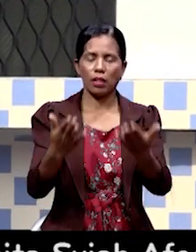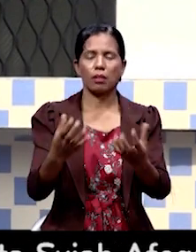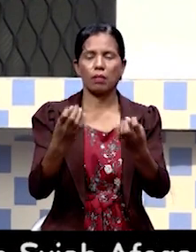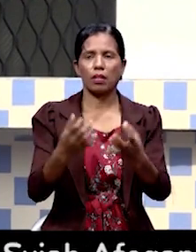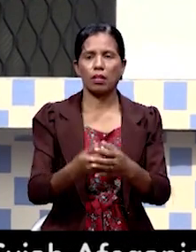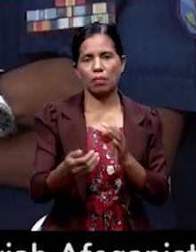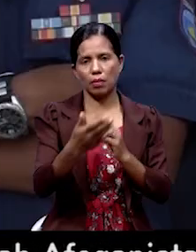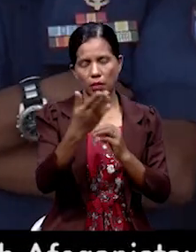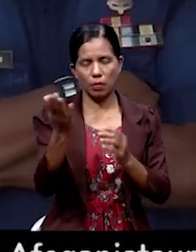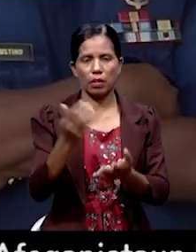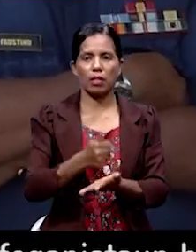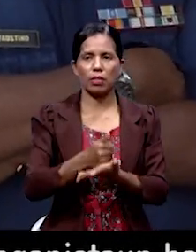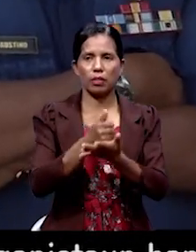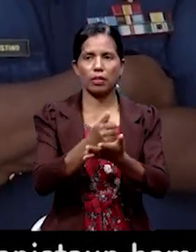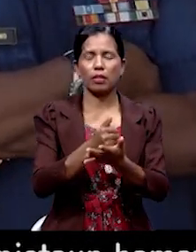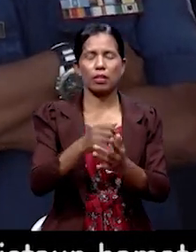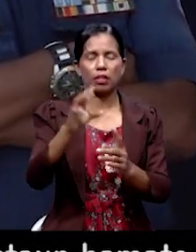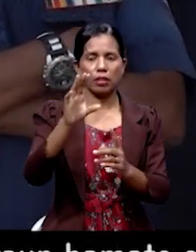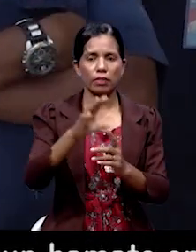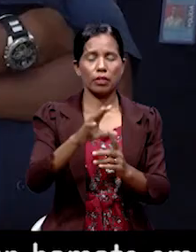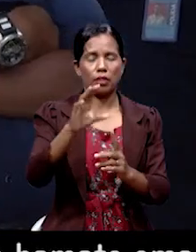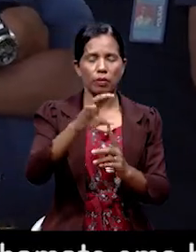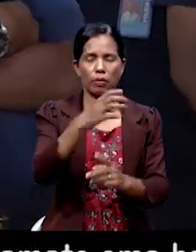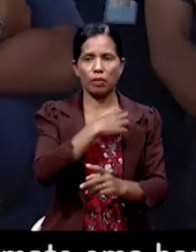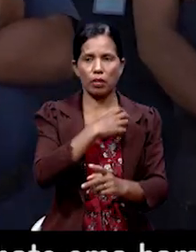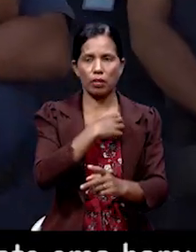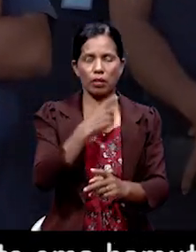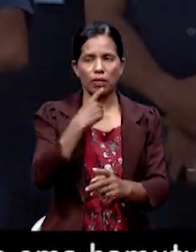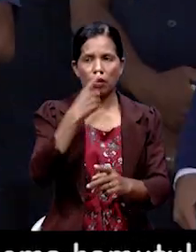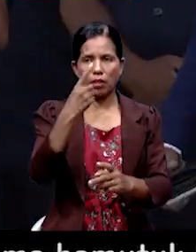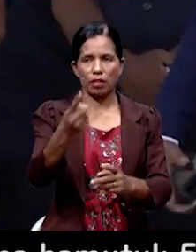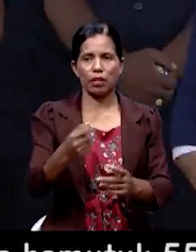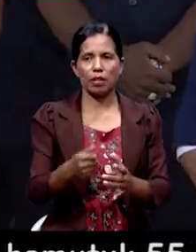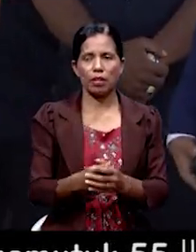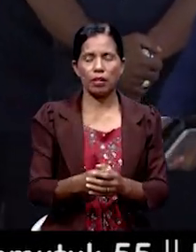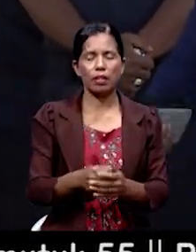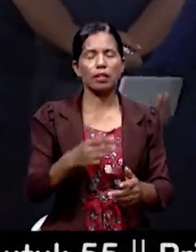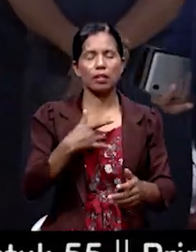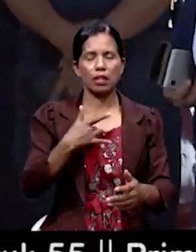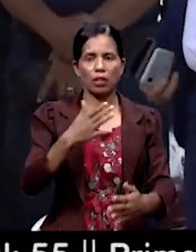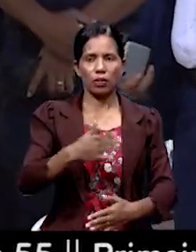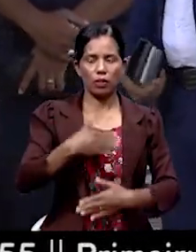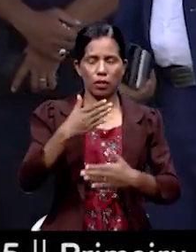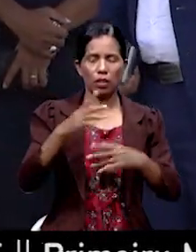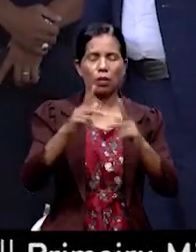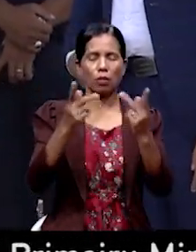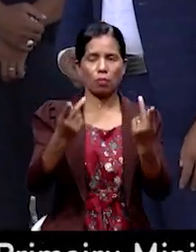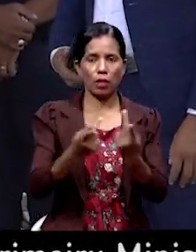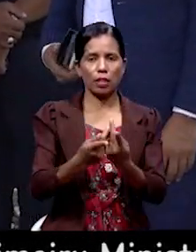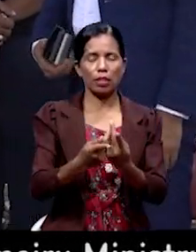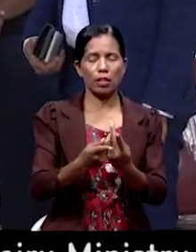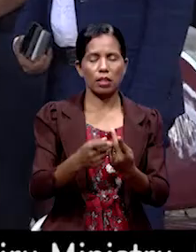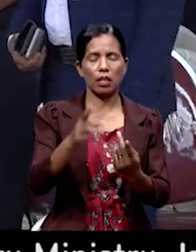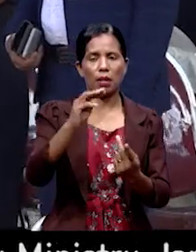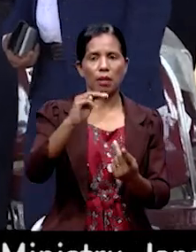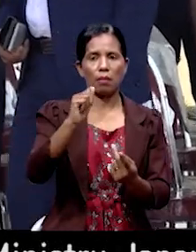vai te botar em apoio. Comandante-Geral Polícia Nacional Timor-Leste, Comissário Faustino da Costa, mos aprecia ba Companhia Rural 7984, Honia